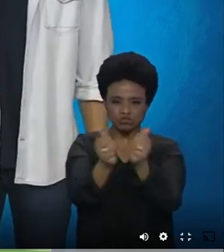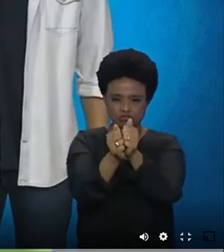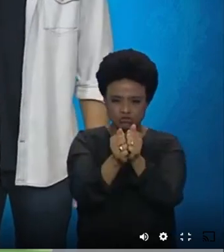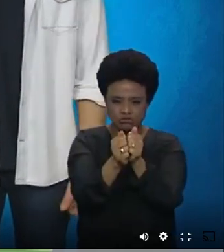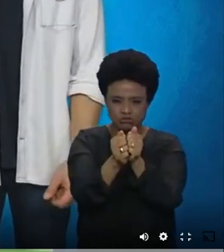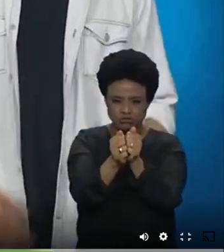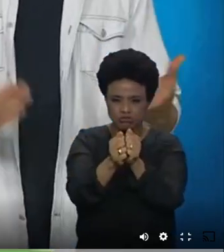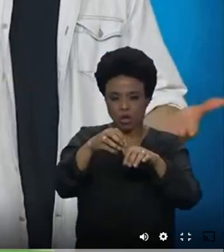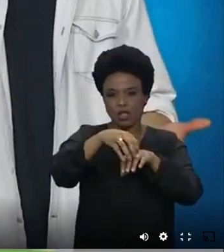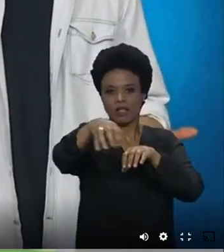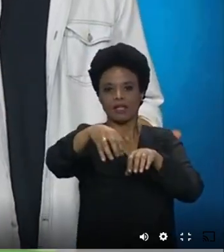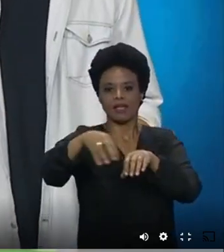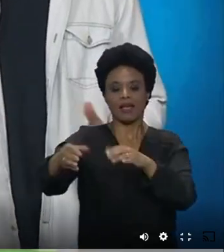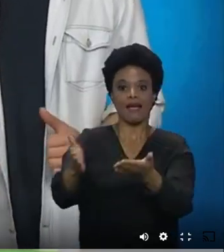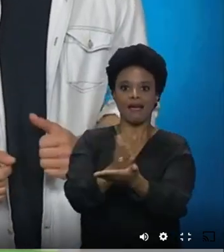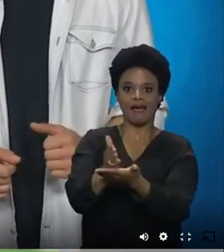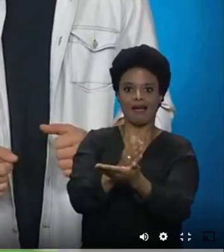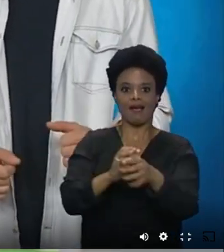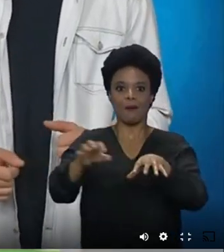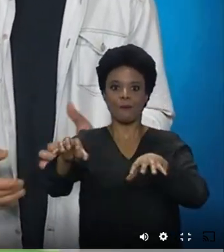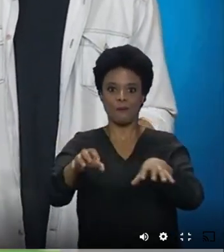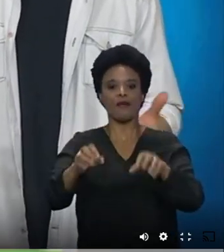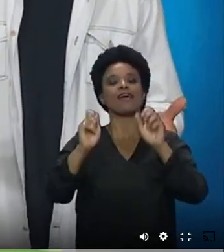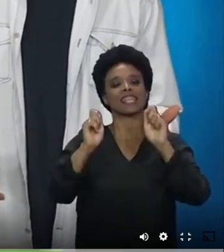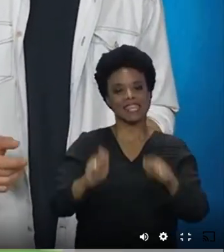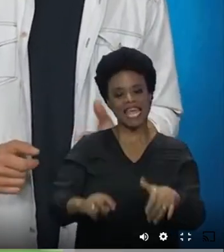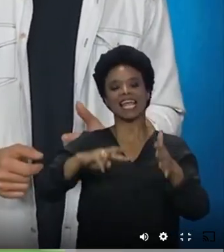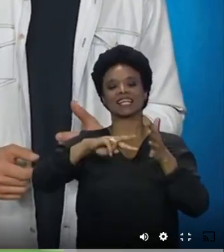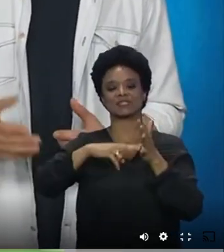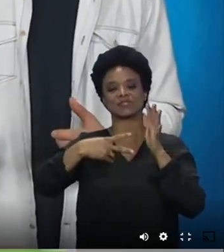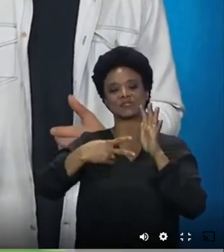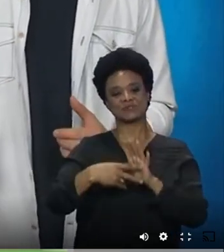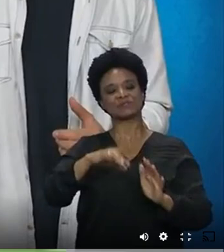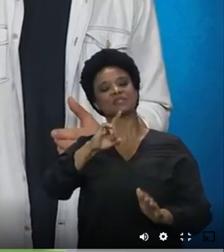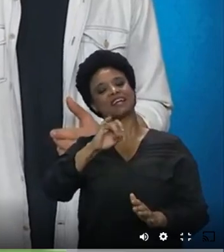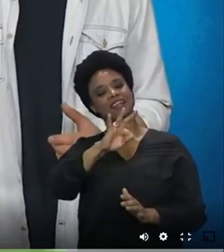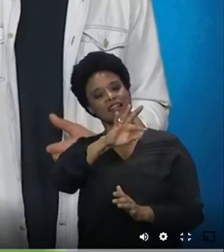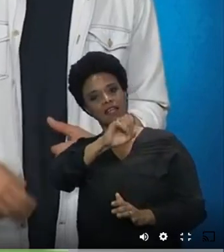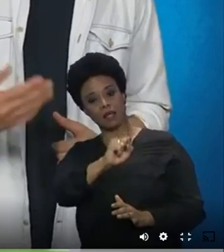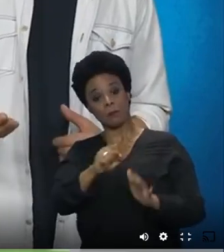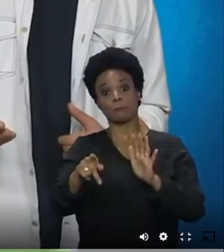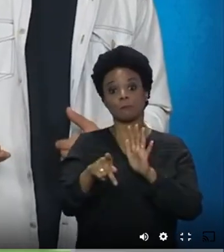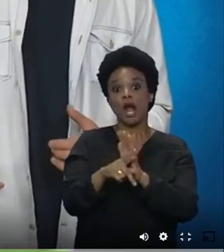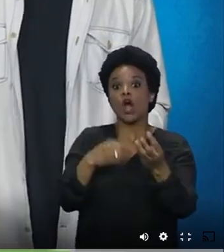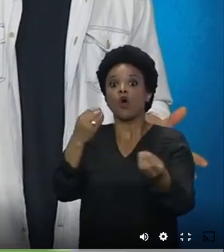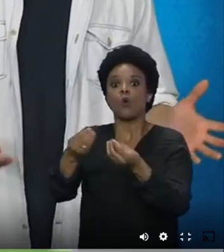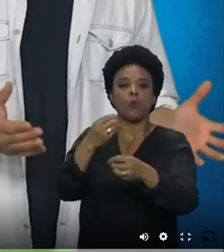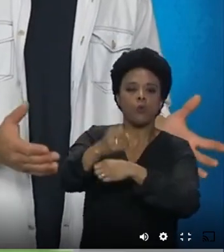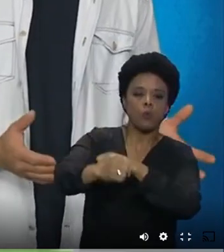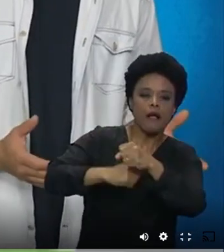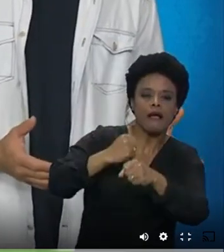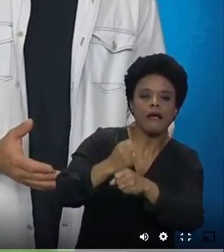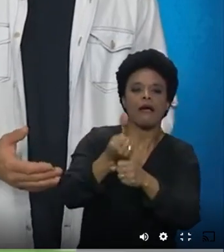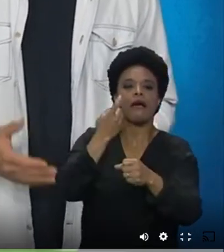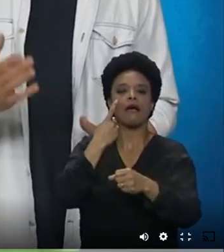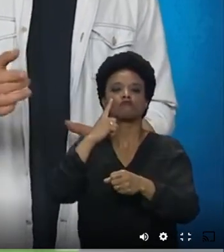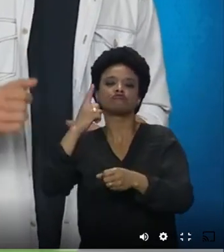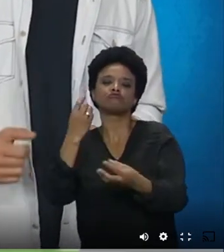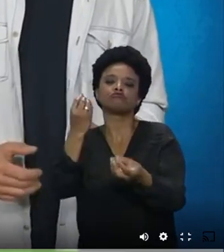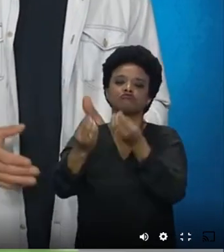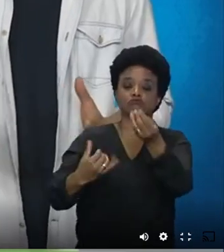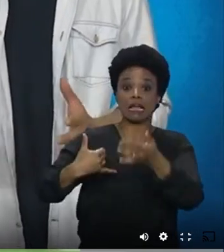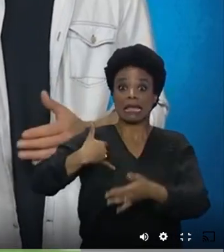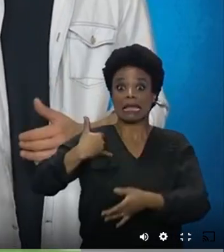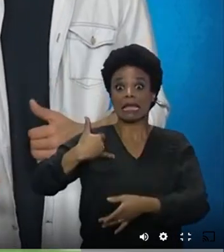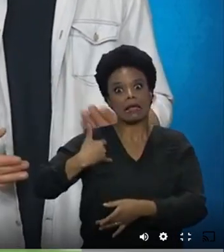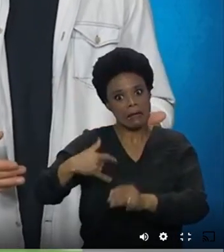umas das outras. Esse conceito funciona também como datação relativa das rochas. Já o cálculo absoluto da idade é feito